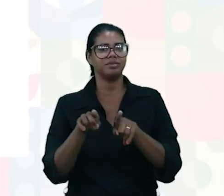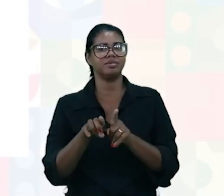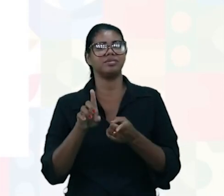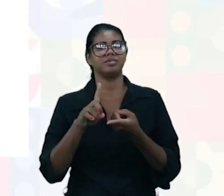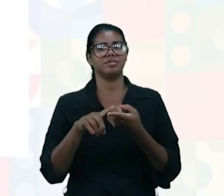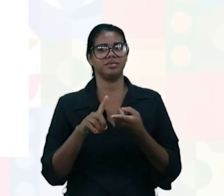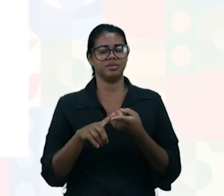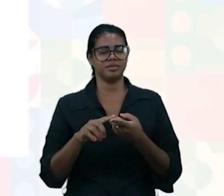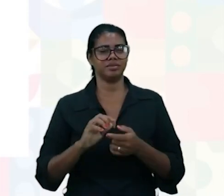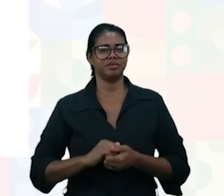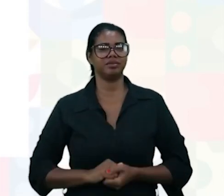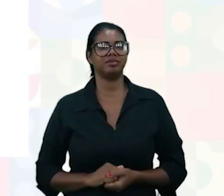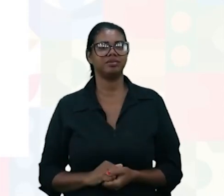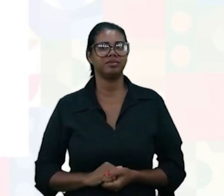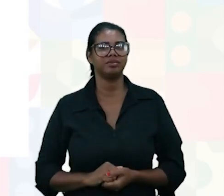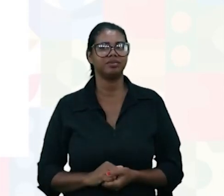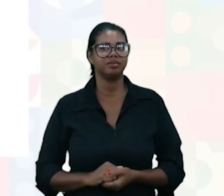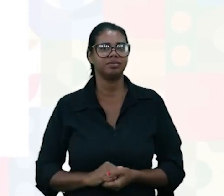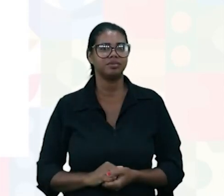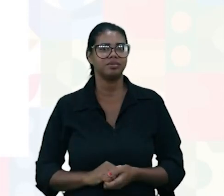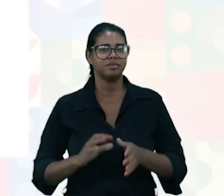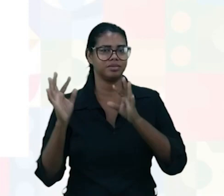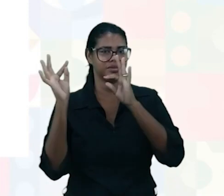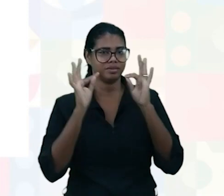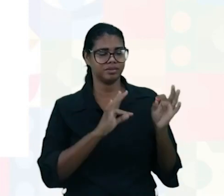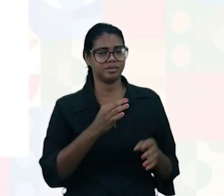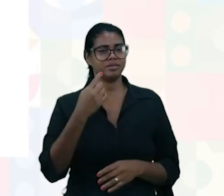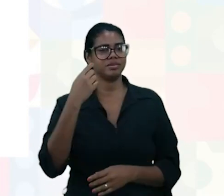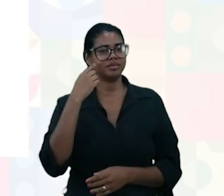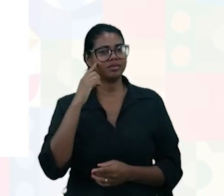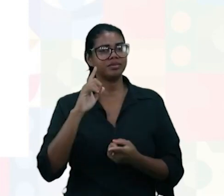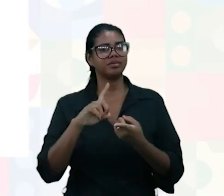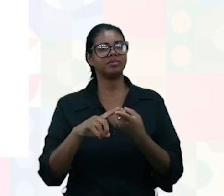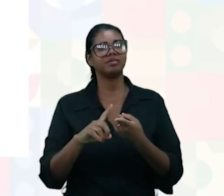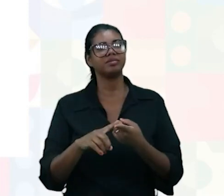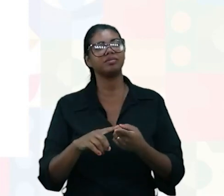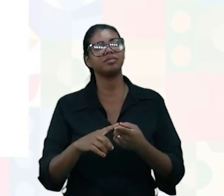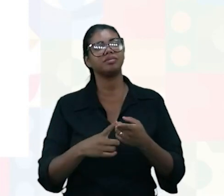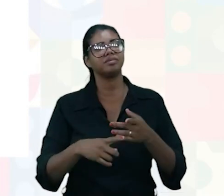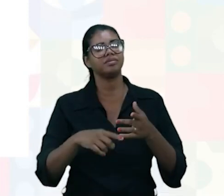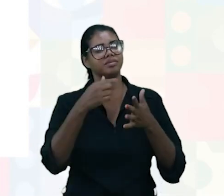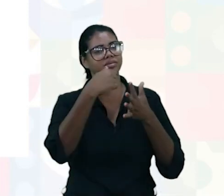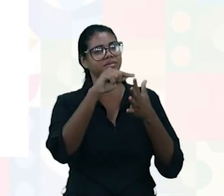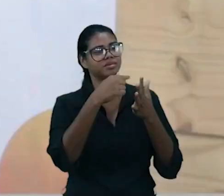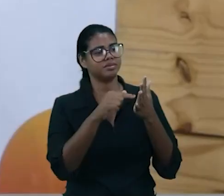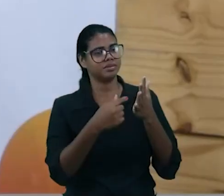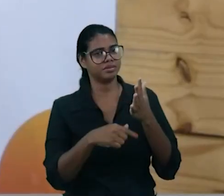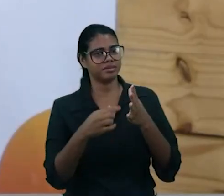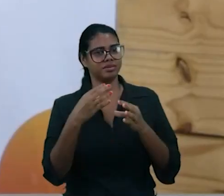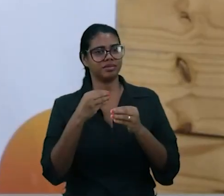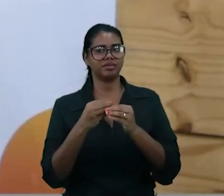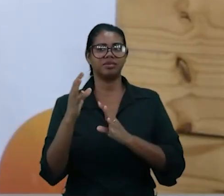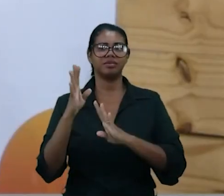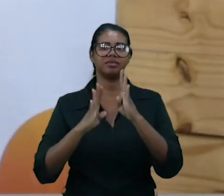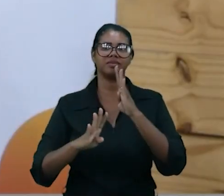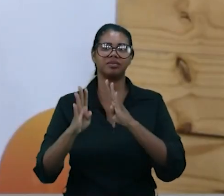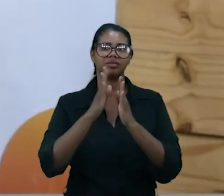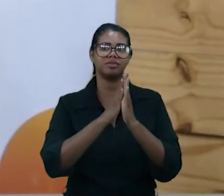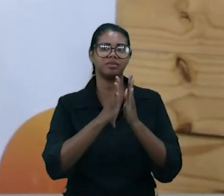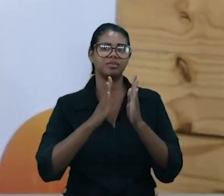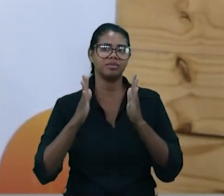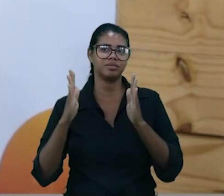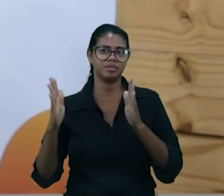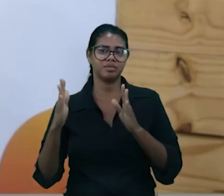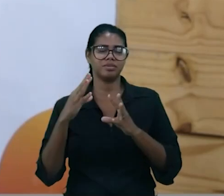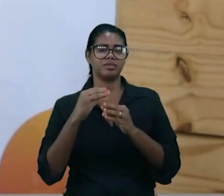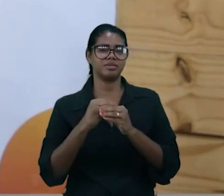Melville Dewey. O Melville Dewey é o grande teórico que cria a classificação bibliográfica de Dewey, a CDD, que a gente vai falar